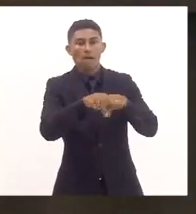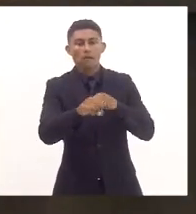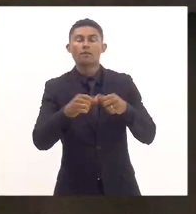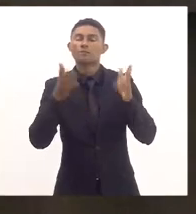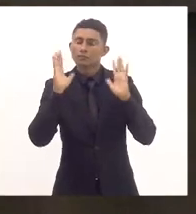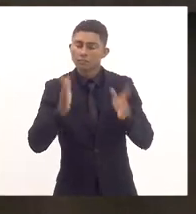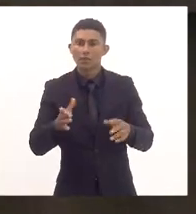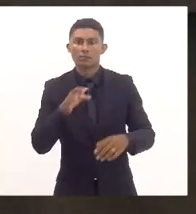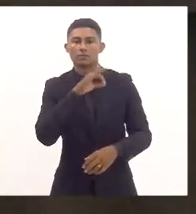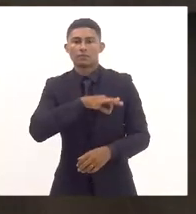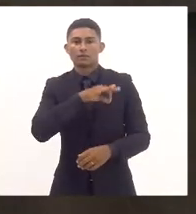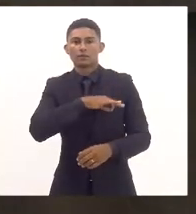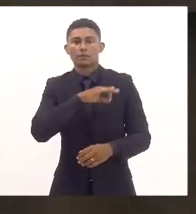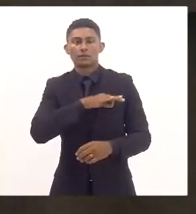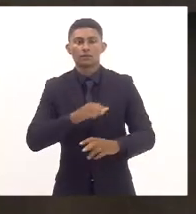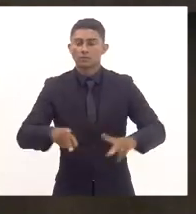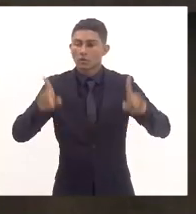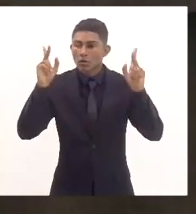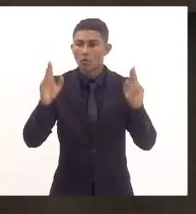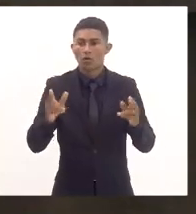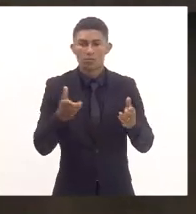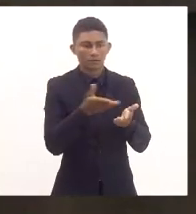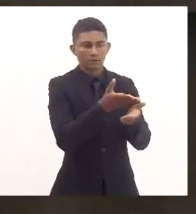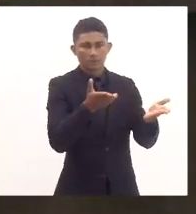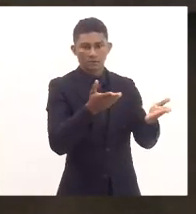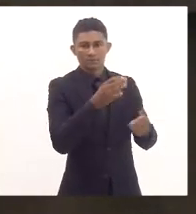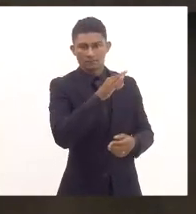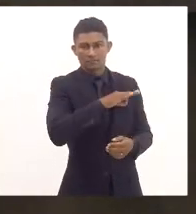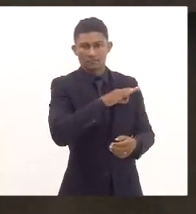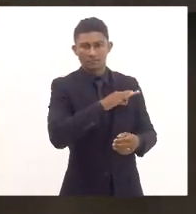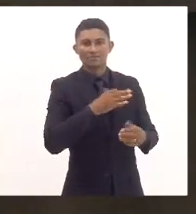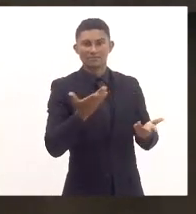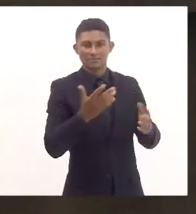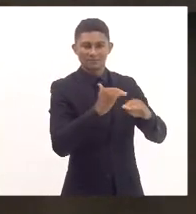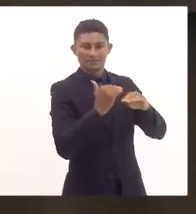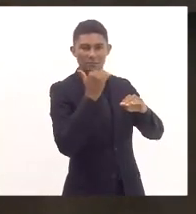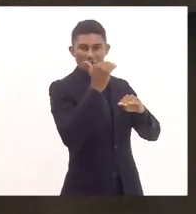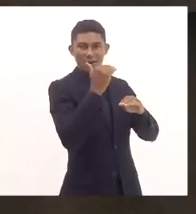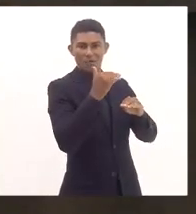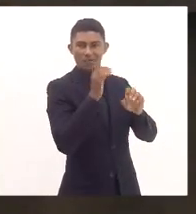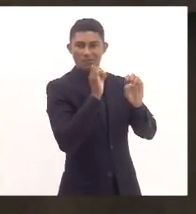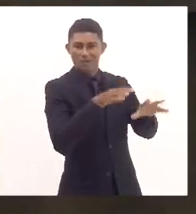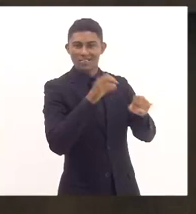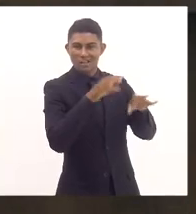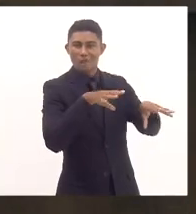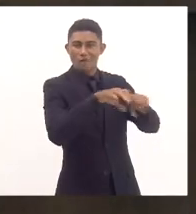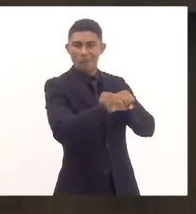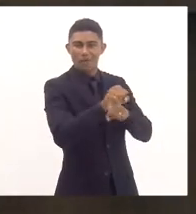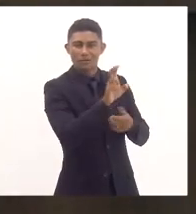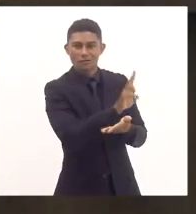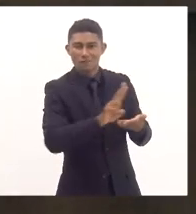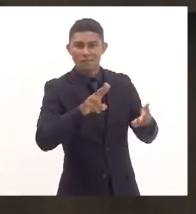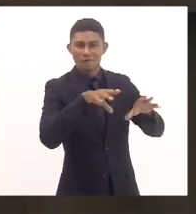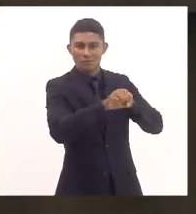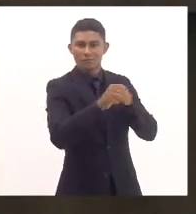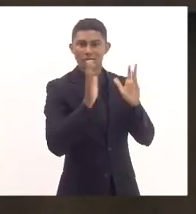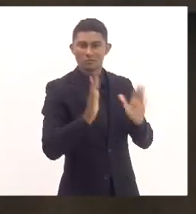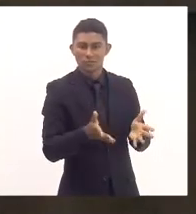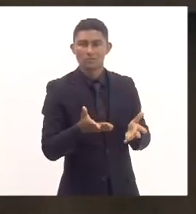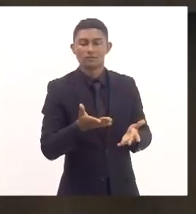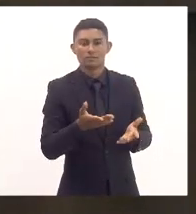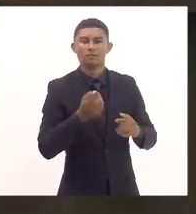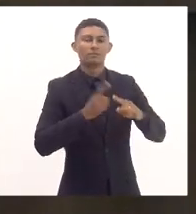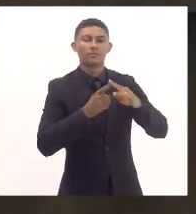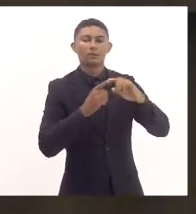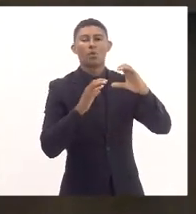ter uma referência salarial similar aos que recebem os que têm visão superior na sua formação exigida